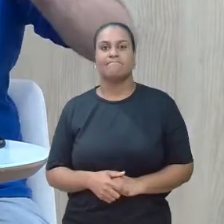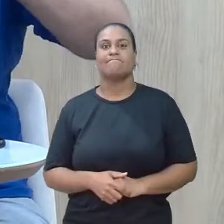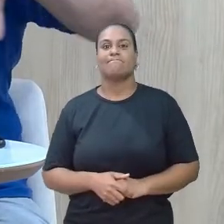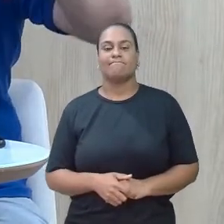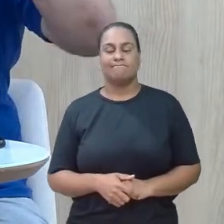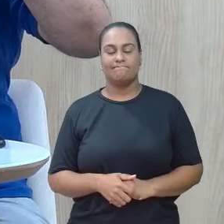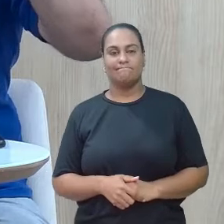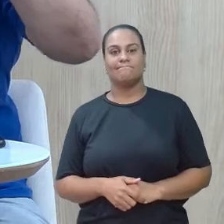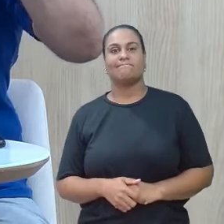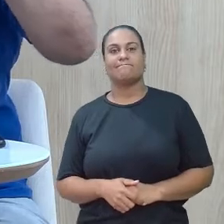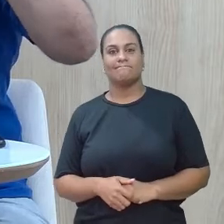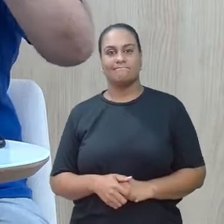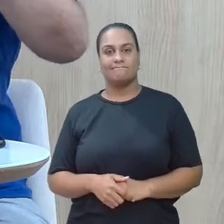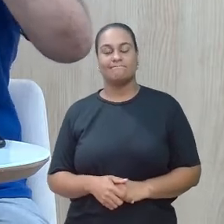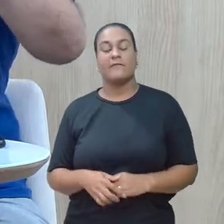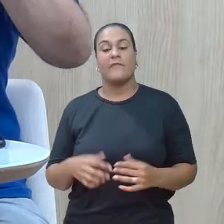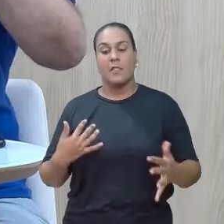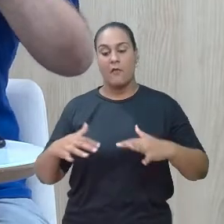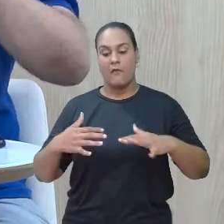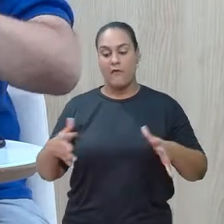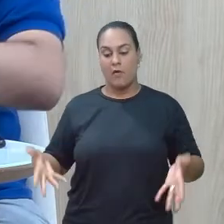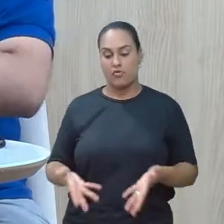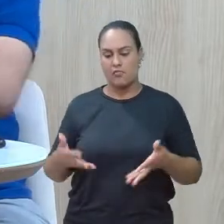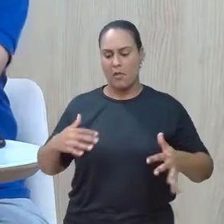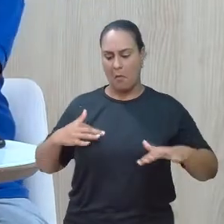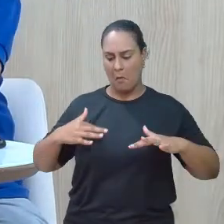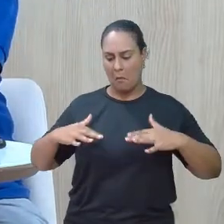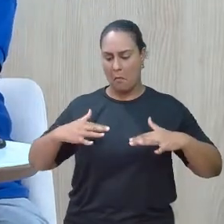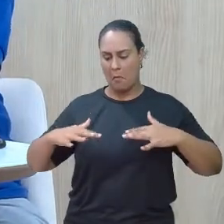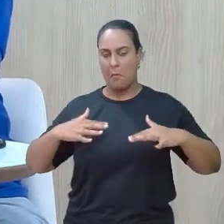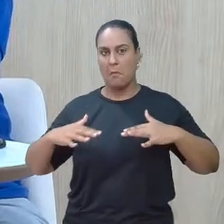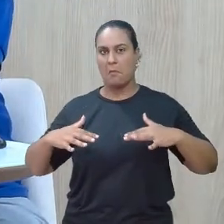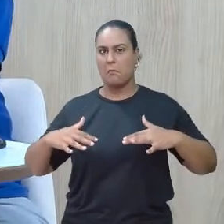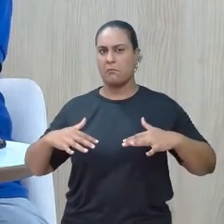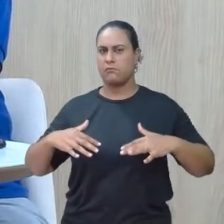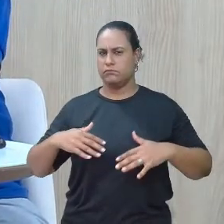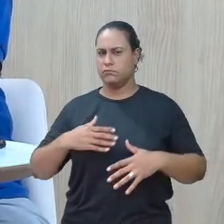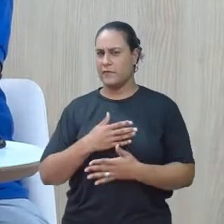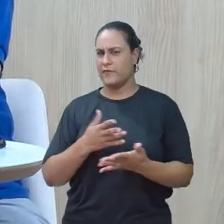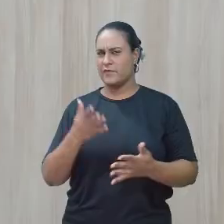convecção, que vai fazer que essas placas se movam. Vocês já estão ligados nisso, né, gente?